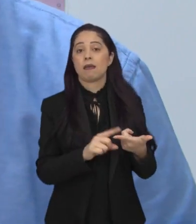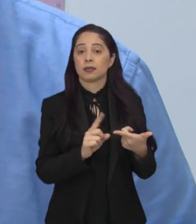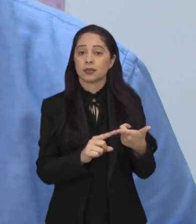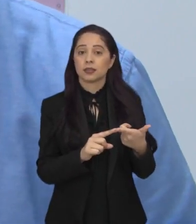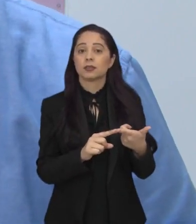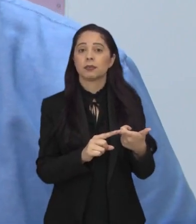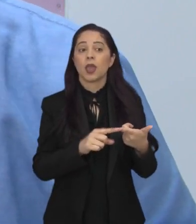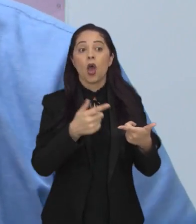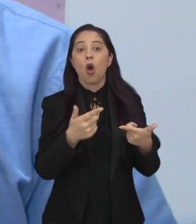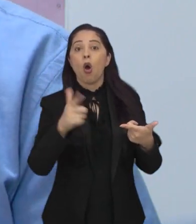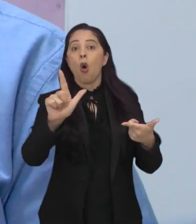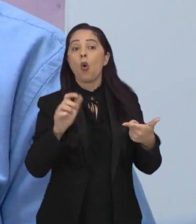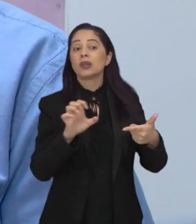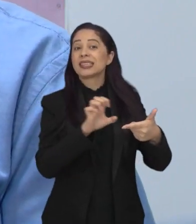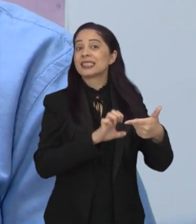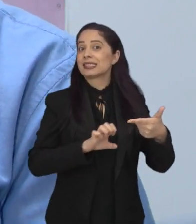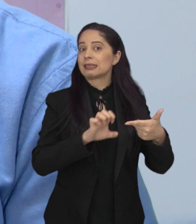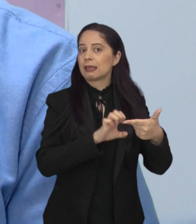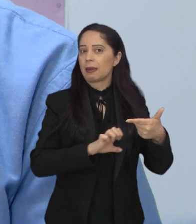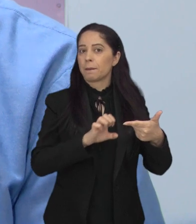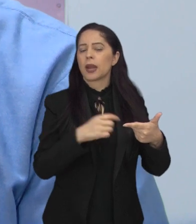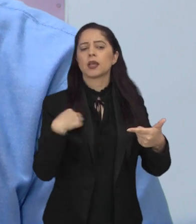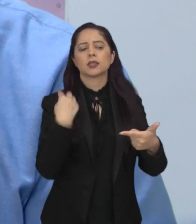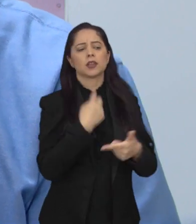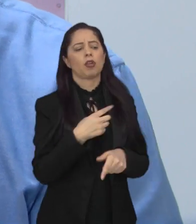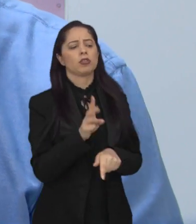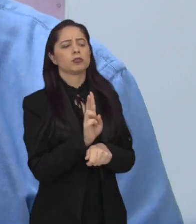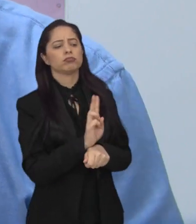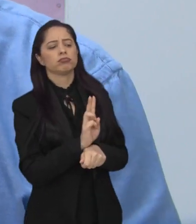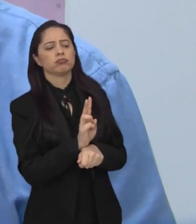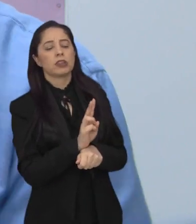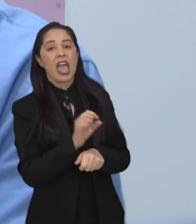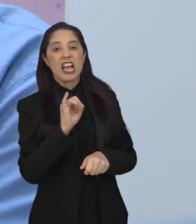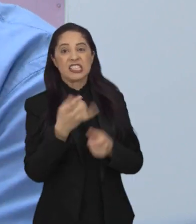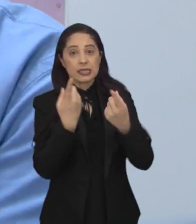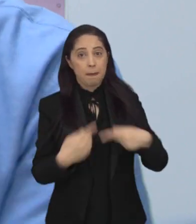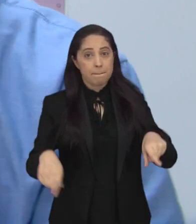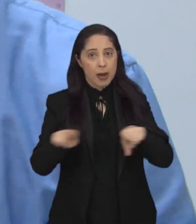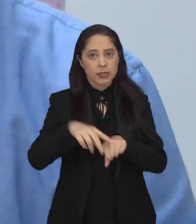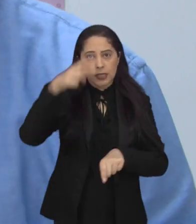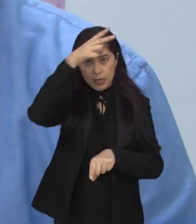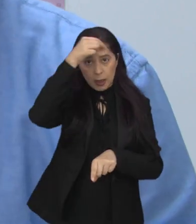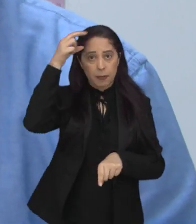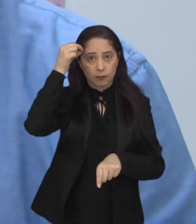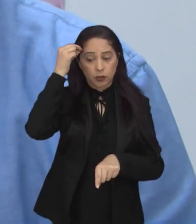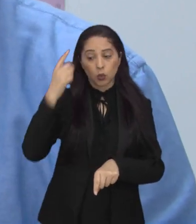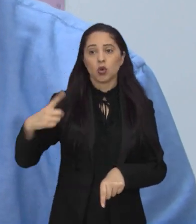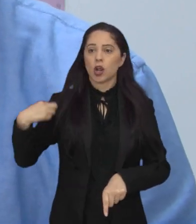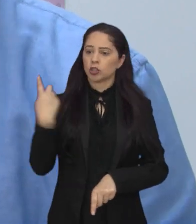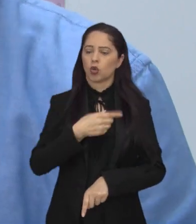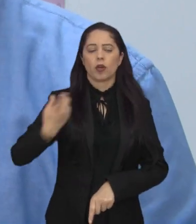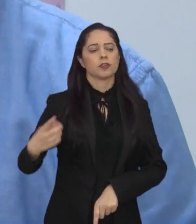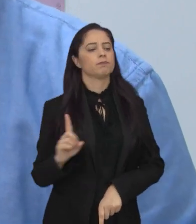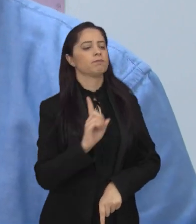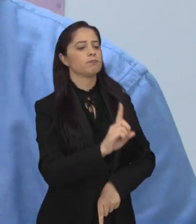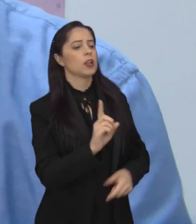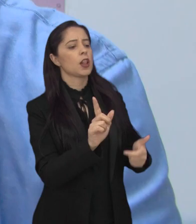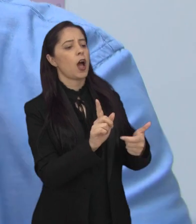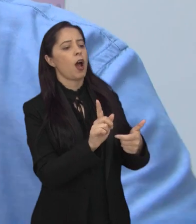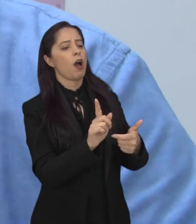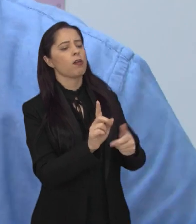Sabesp, assim como outras que possam, tenham um convênio com a prefeitura e que